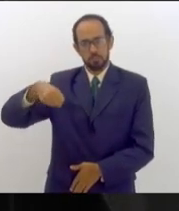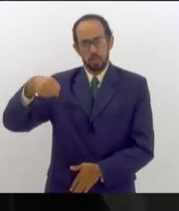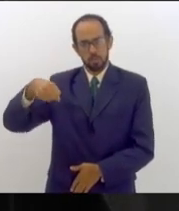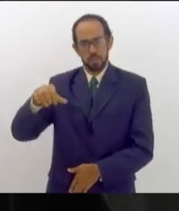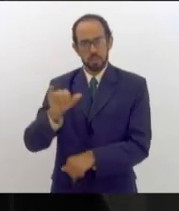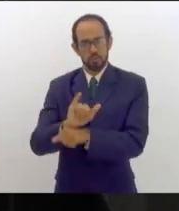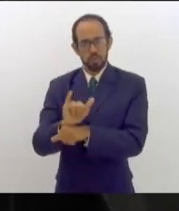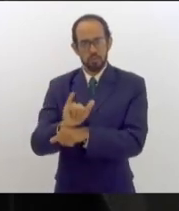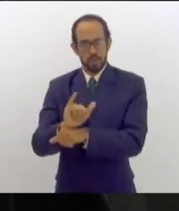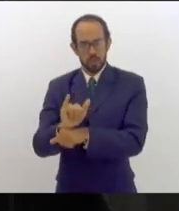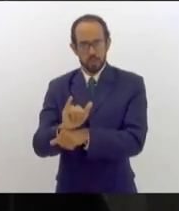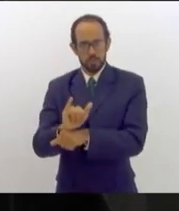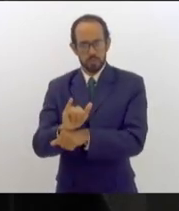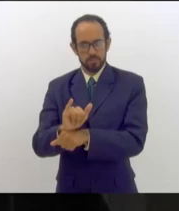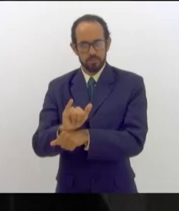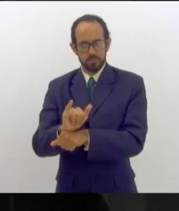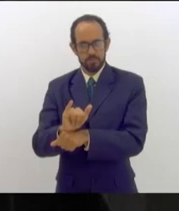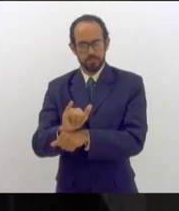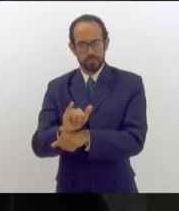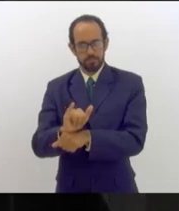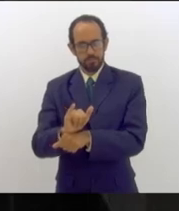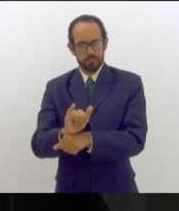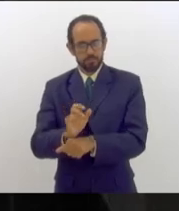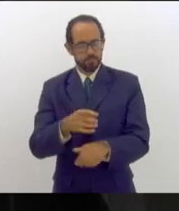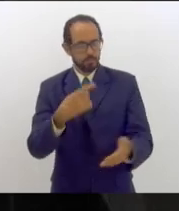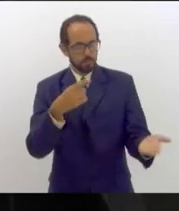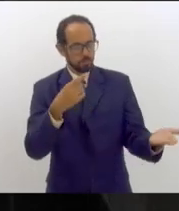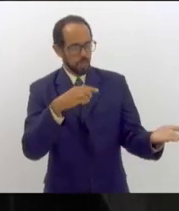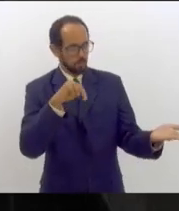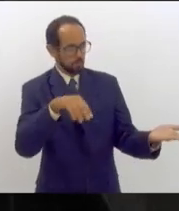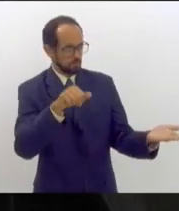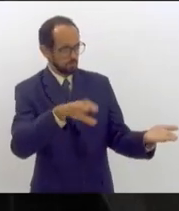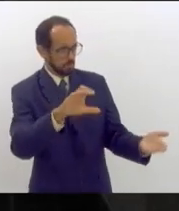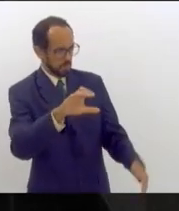York deputado Carlos minc